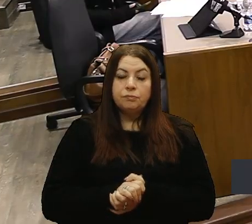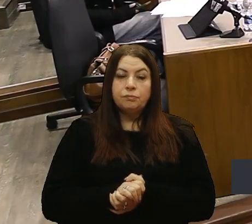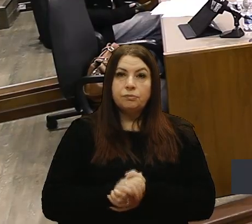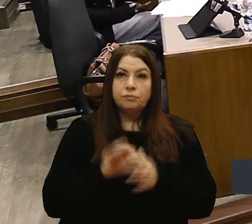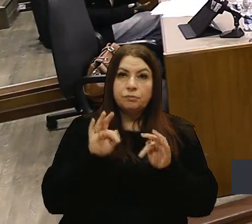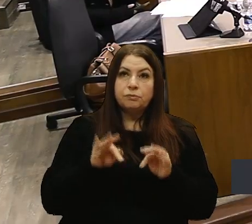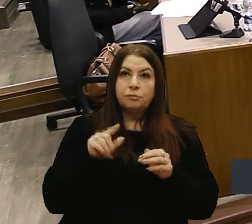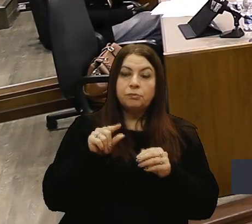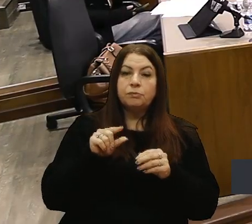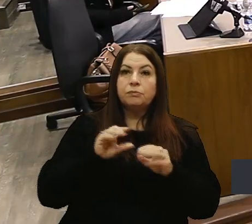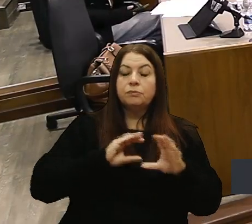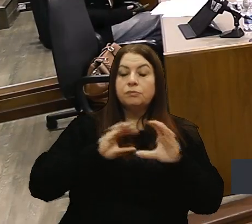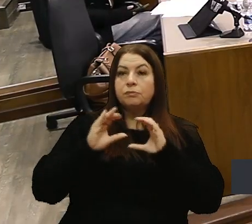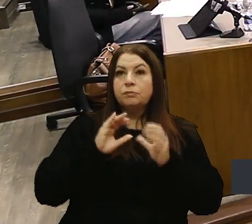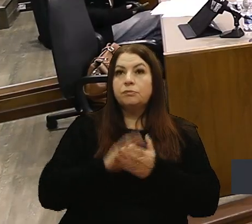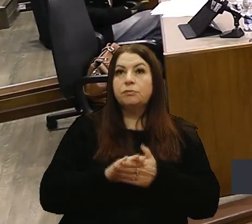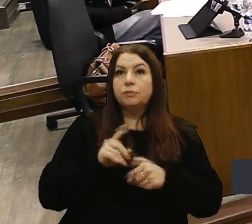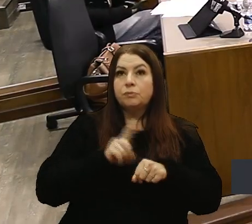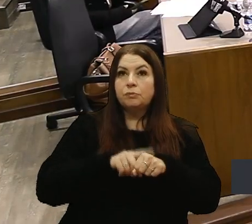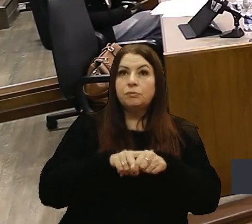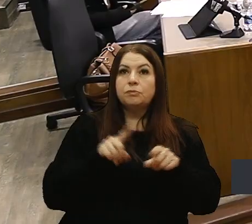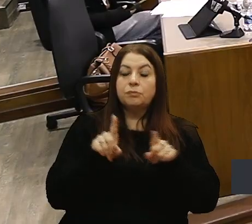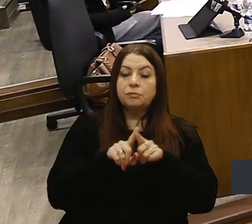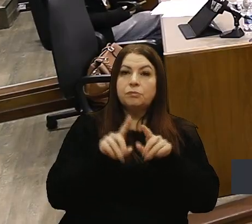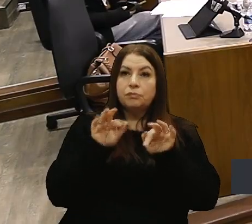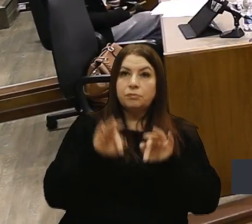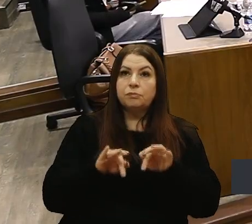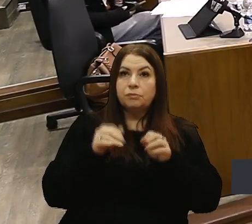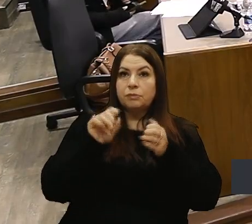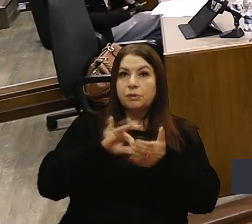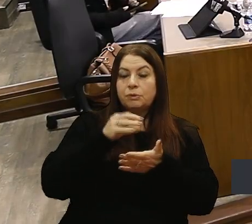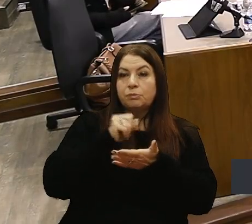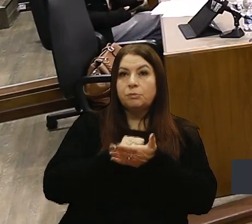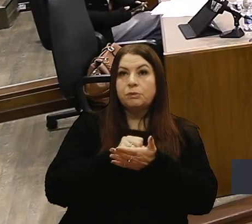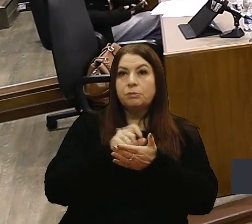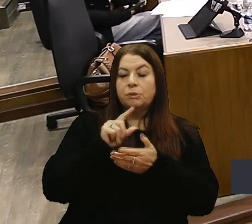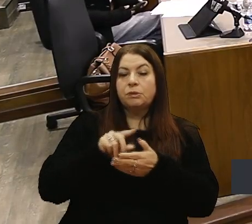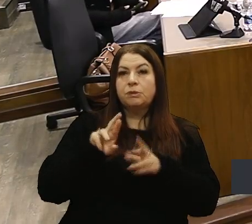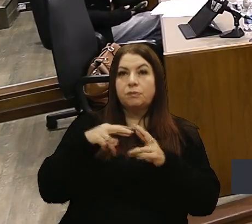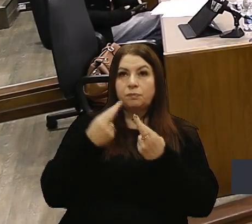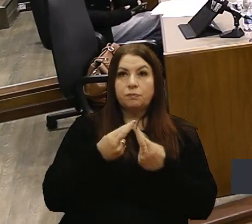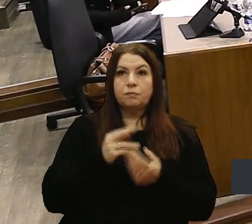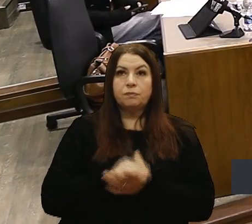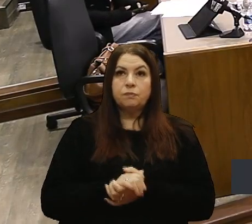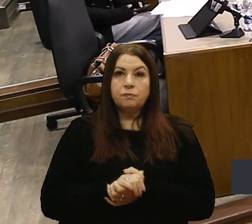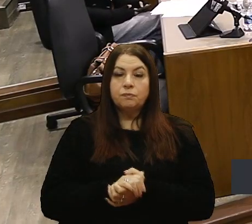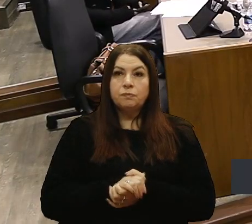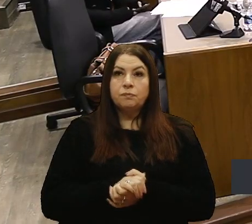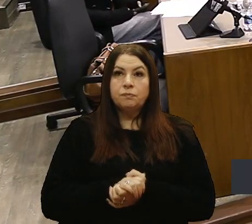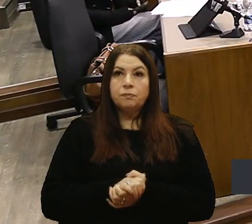Encerradas as pequenas comunicações, momento em que também se encerram as inscrições para o espaço do pequeno expediente.